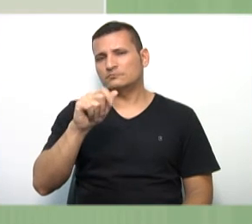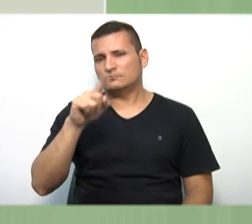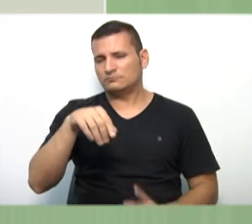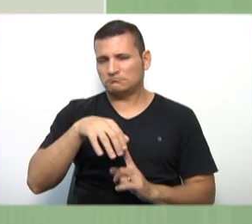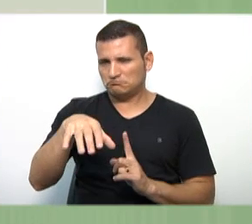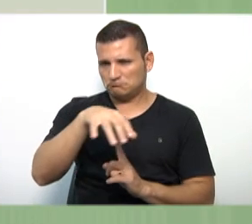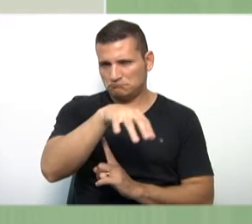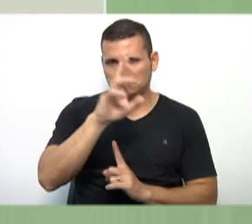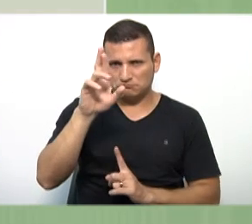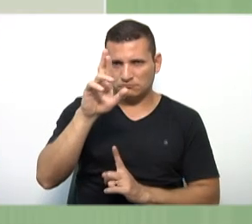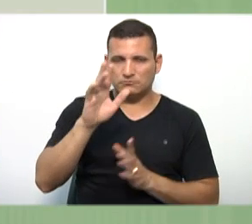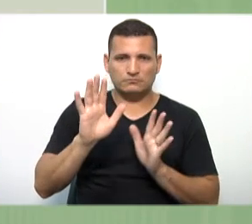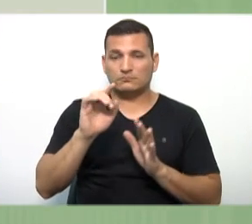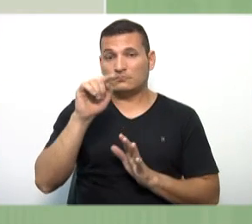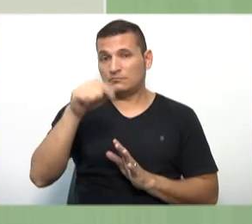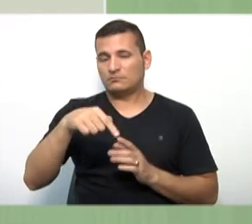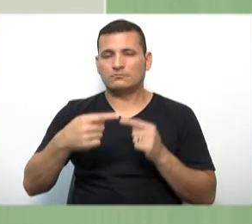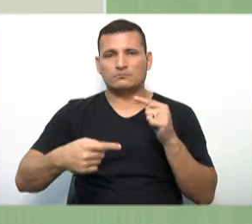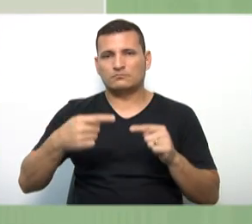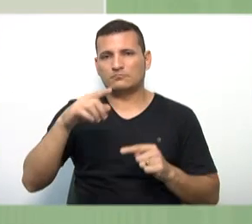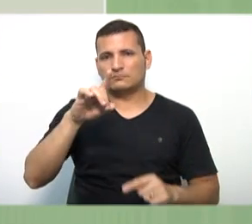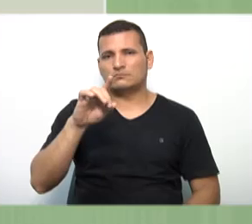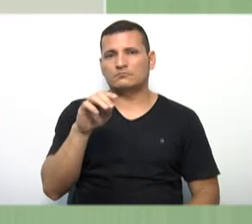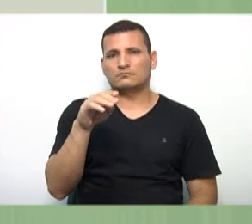liderança democrática.